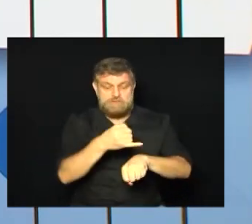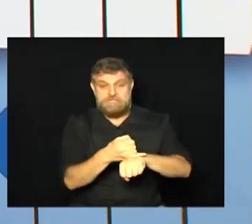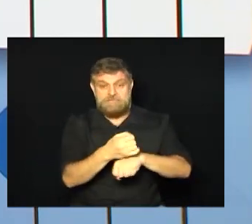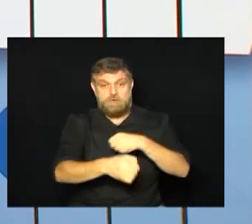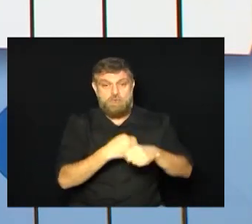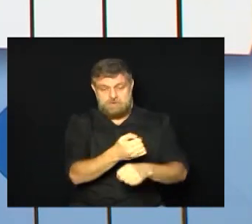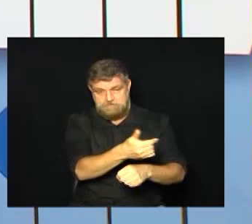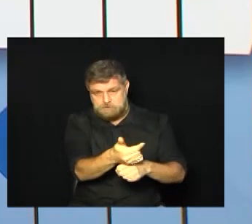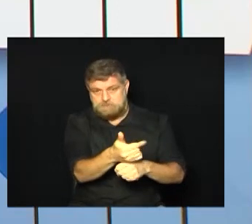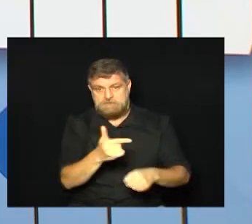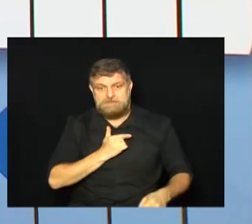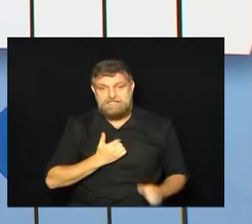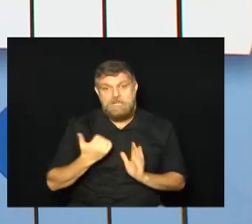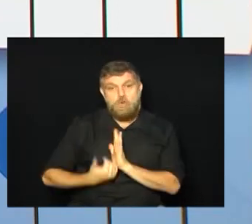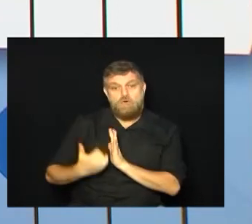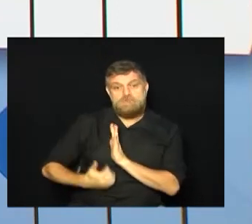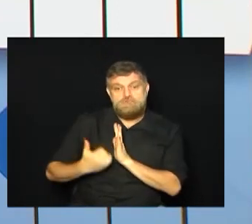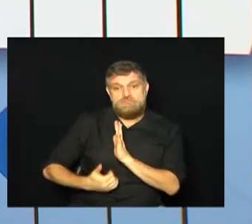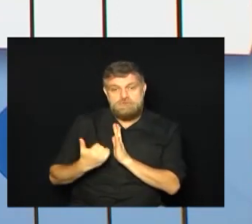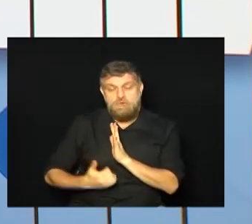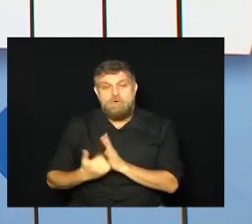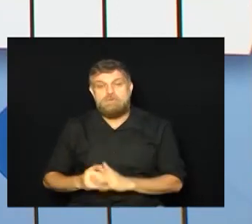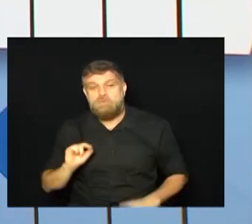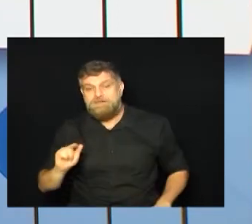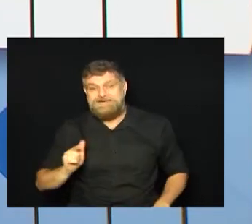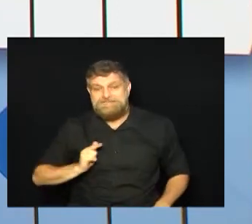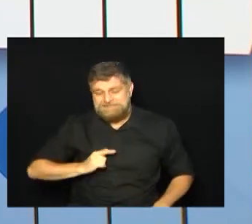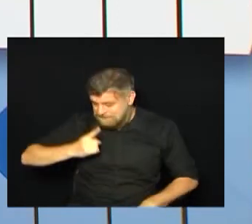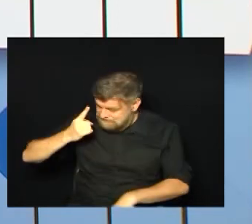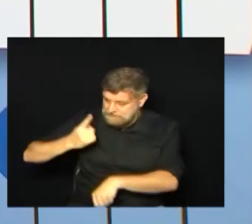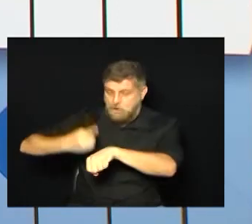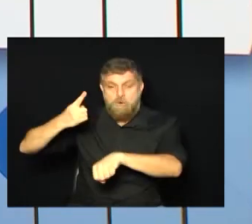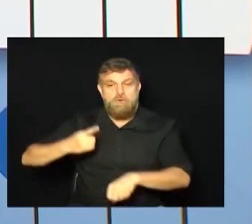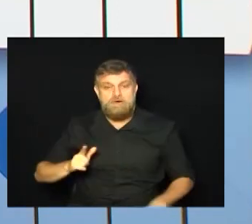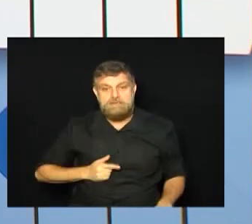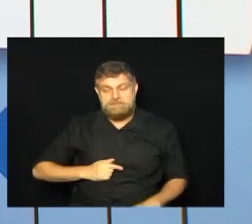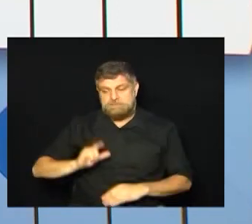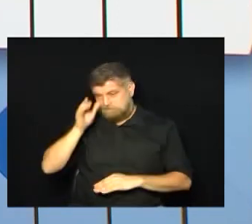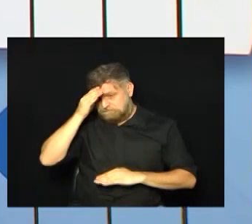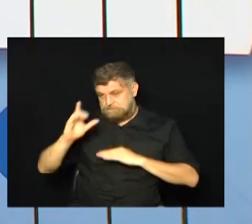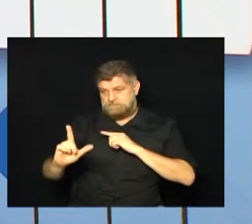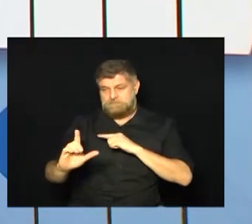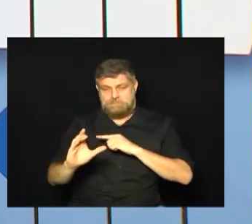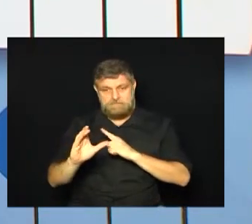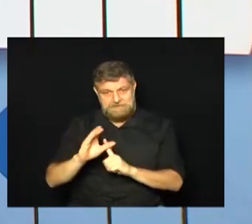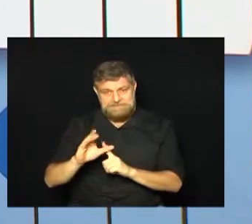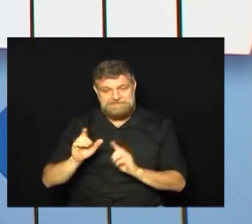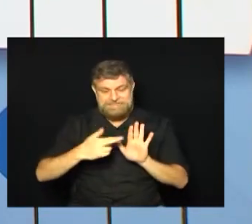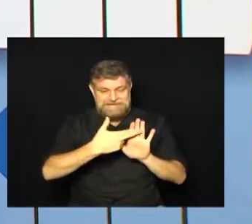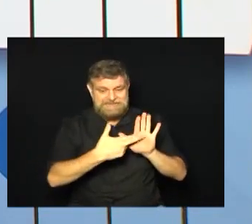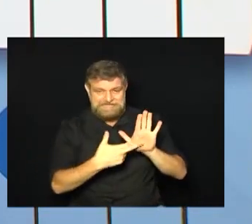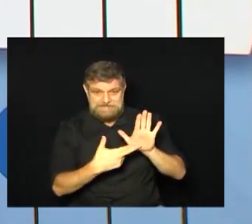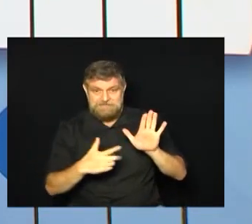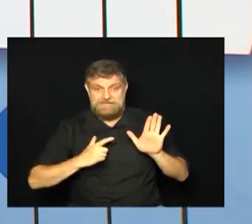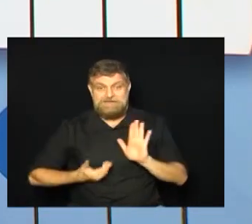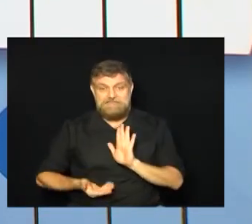ano, o desconto da tarifa social vai ser automático aos clientes que se enquadram nas regras de